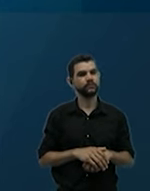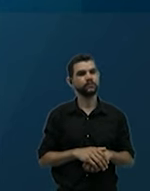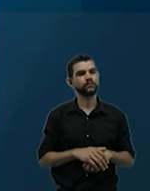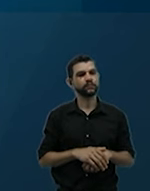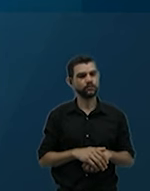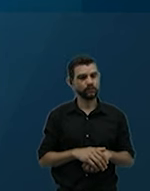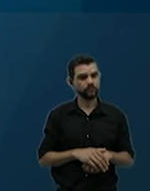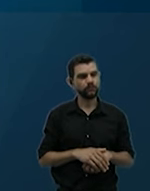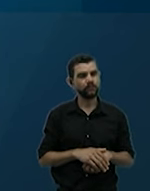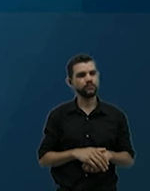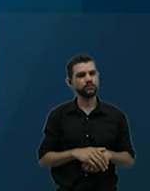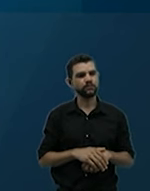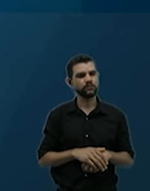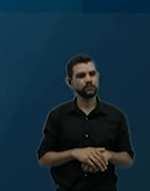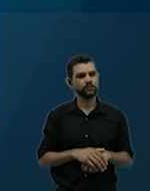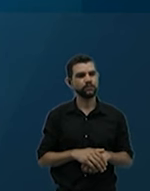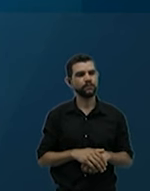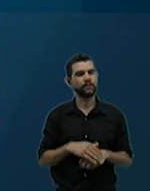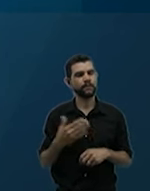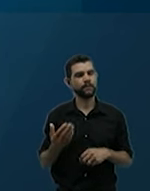corte,